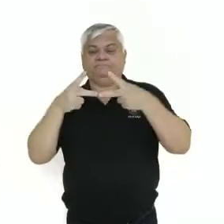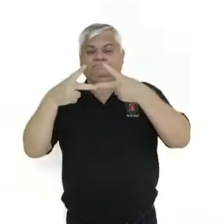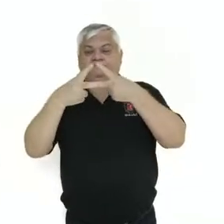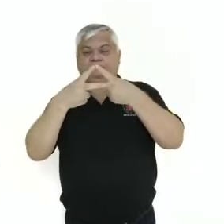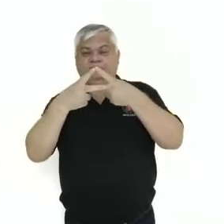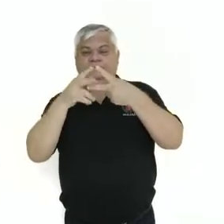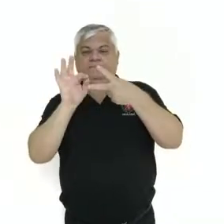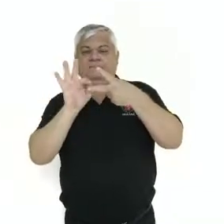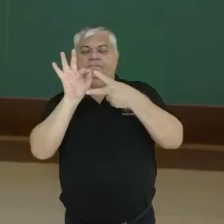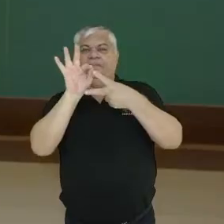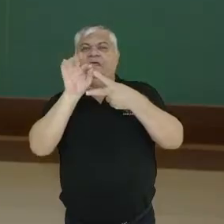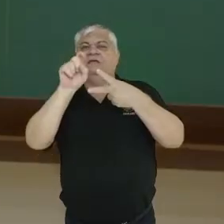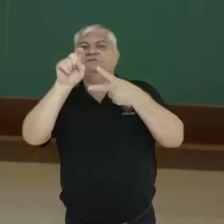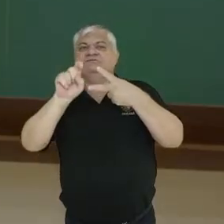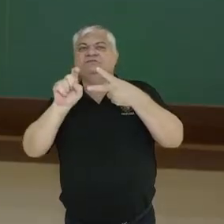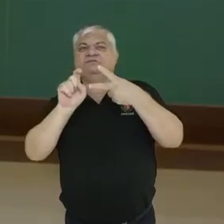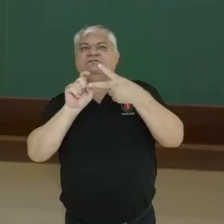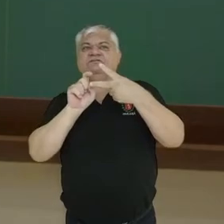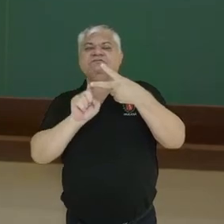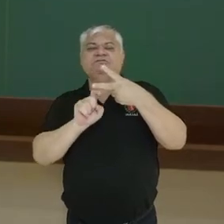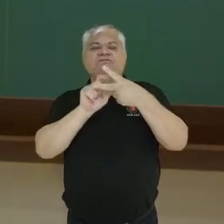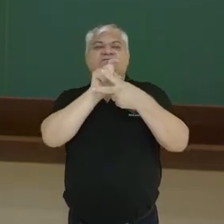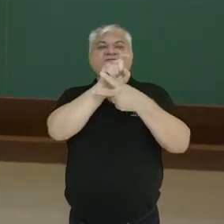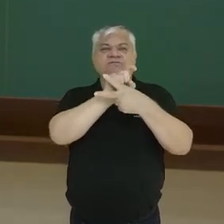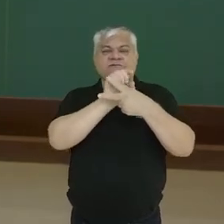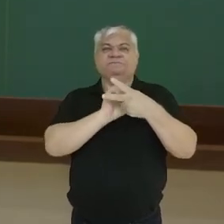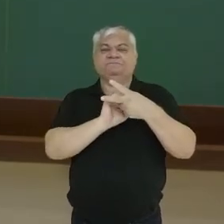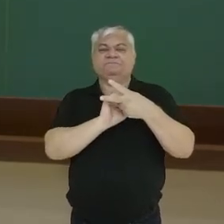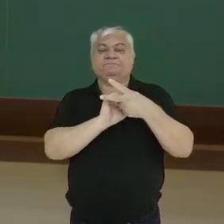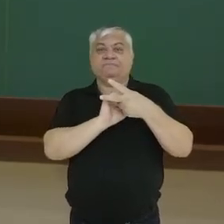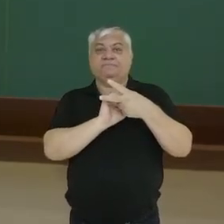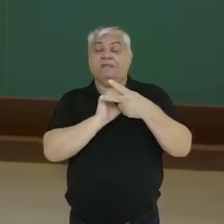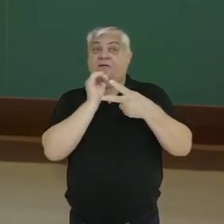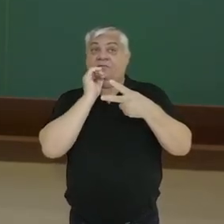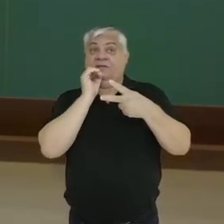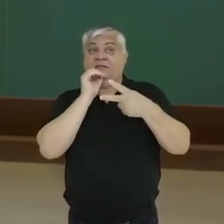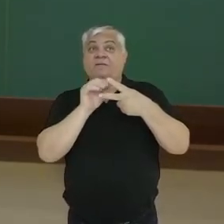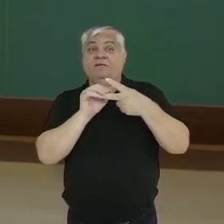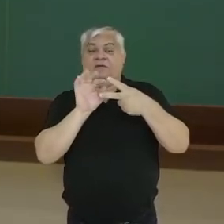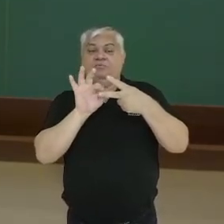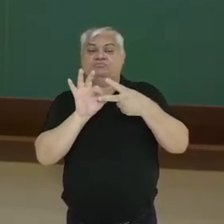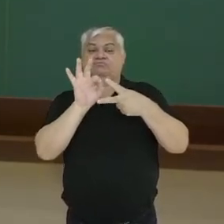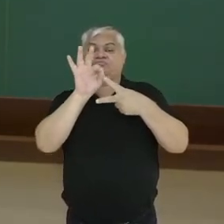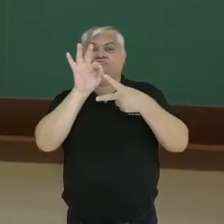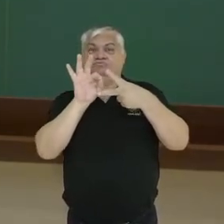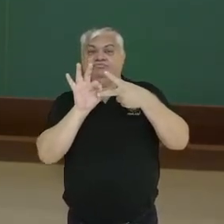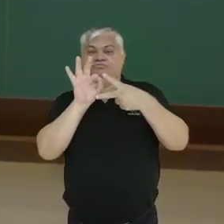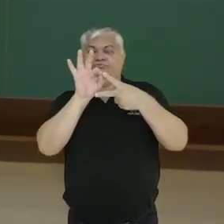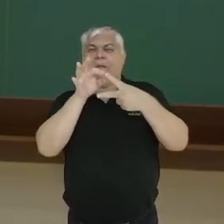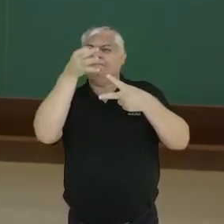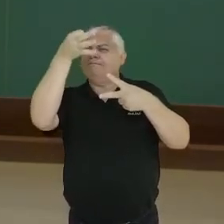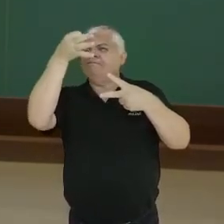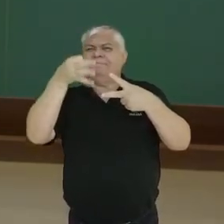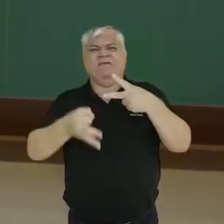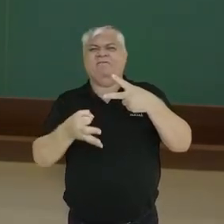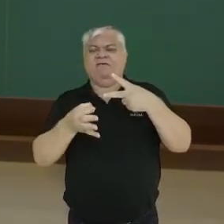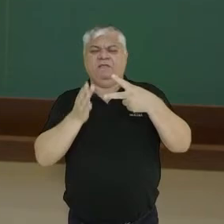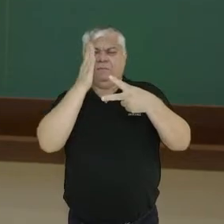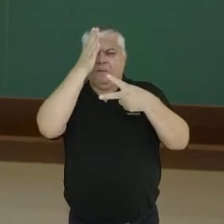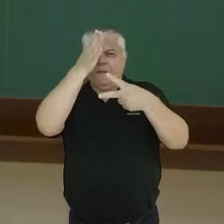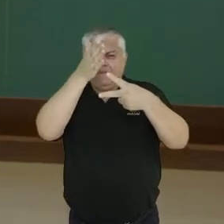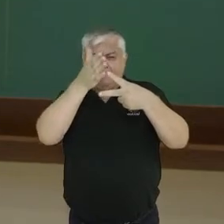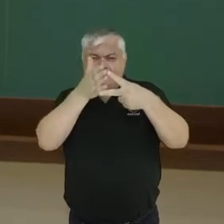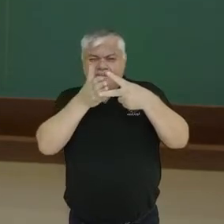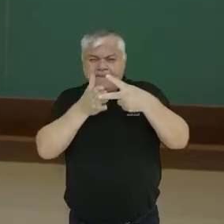x e tudo aqui mede x. No triângulo equilátero, a altura divide o lado exatamente na metade. Então